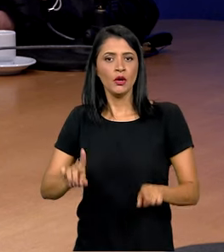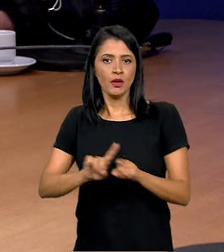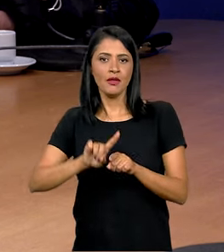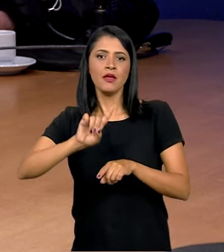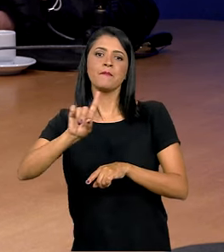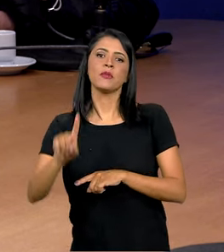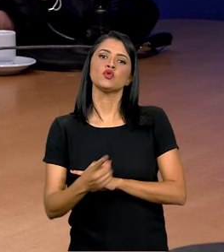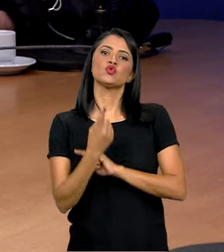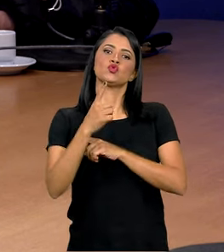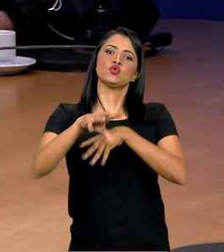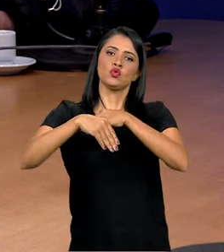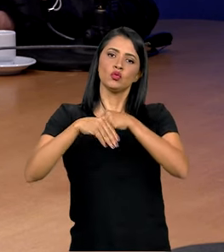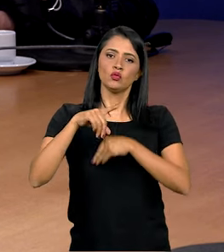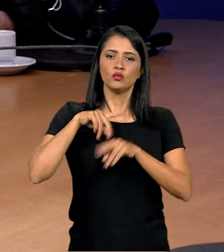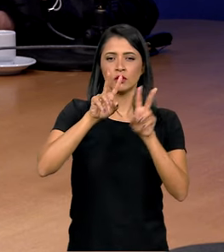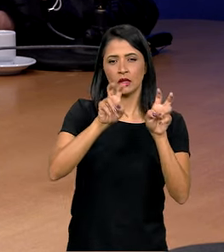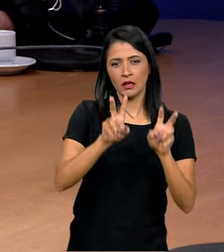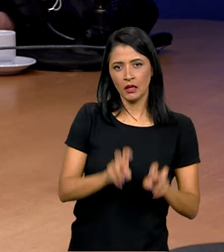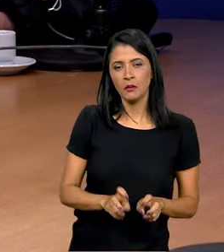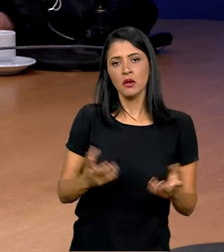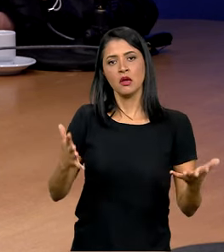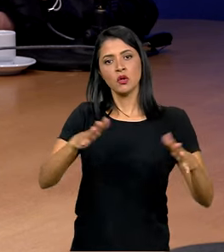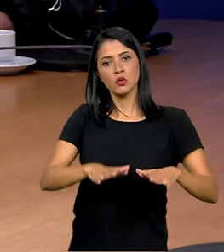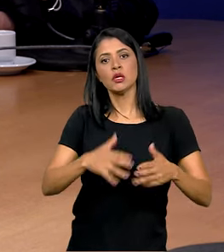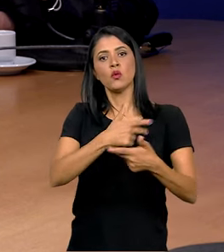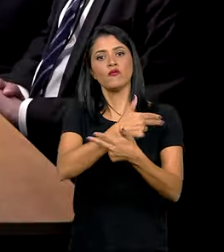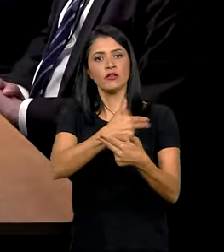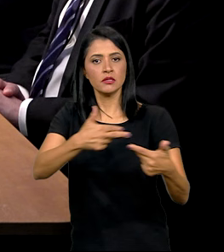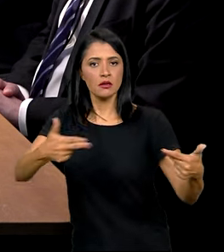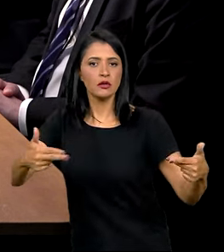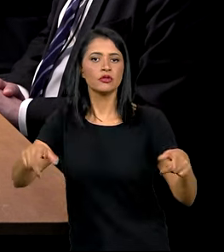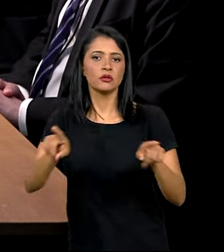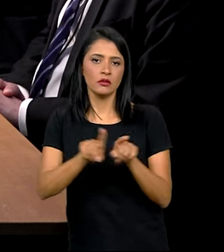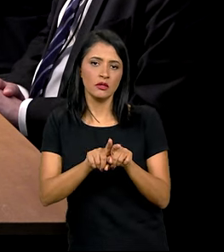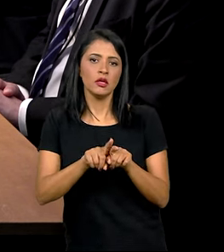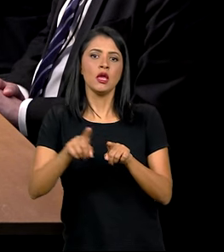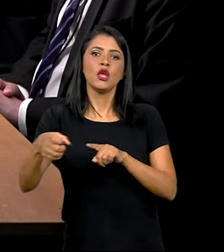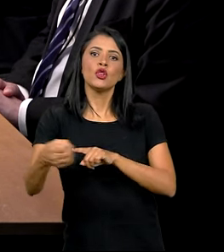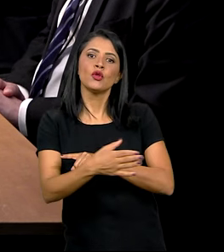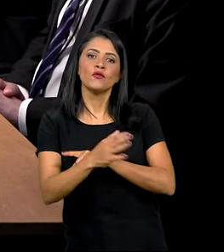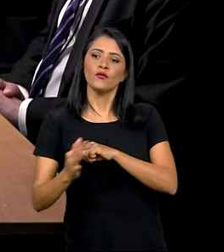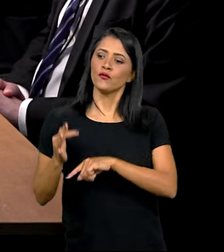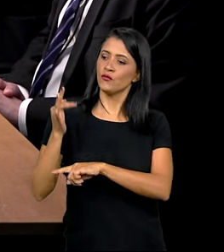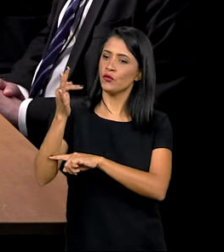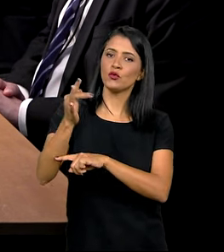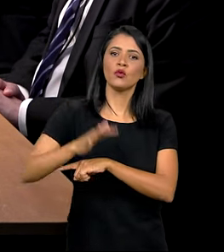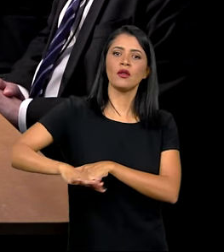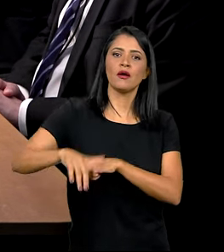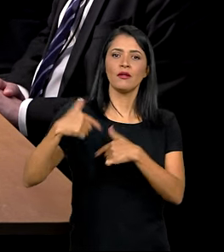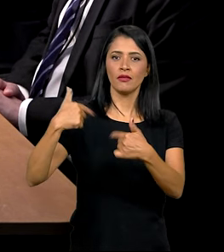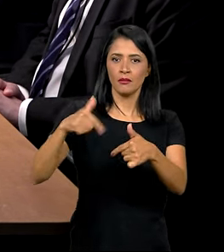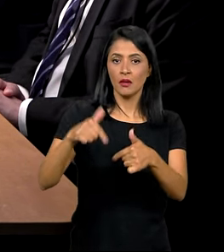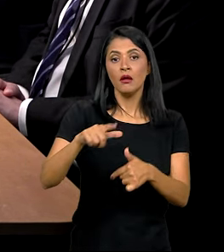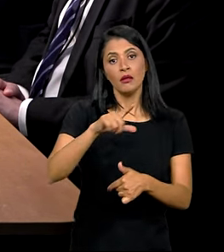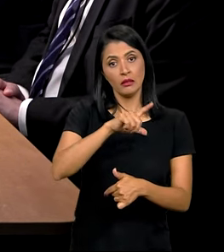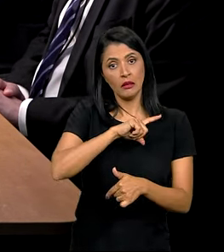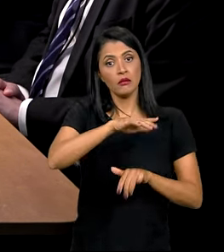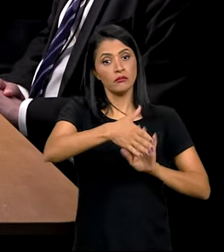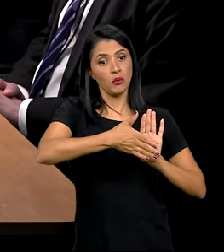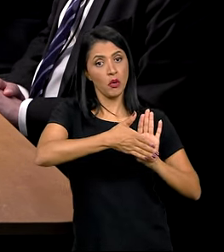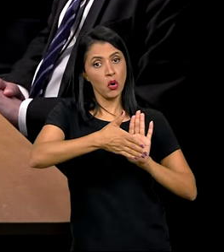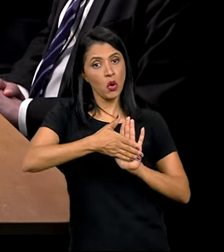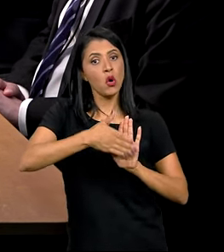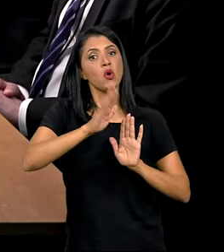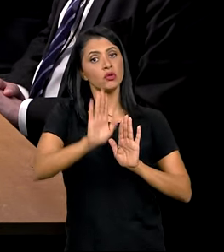nós temos os temas de inclusão e diversidade e também de inovação e futuro do mundo do trabalho então nós temos